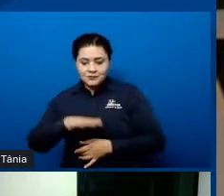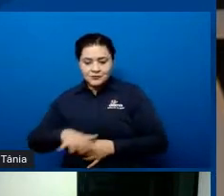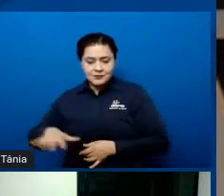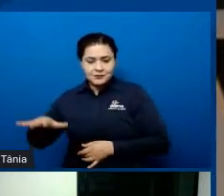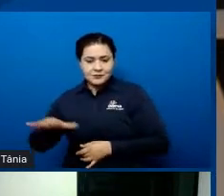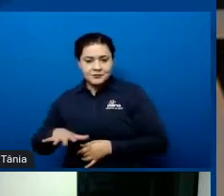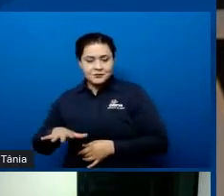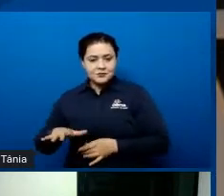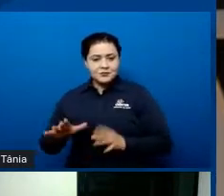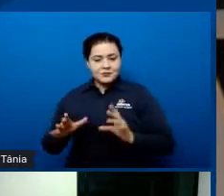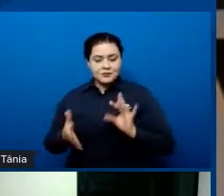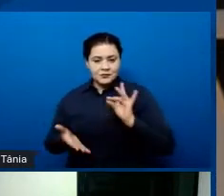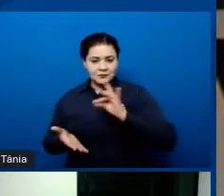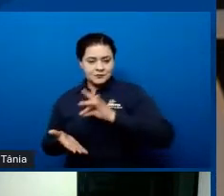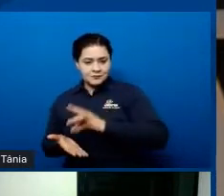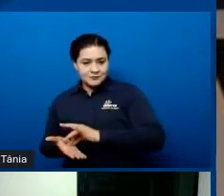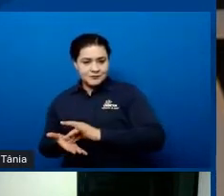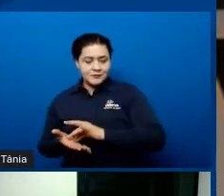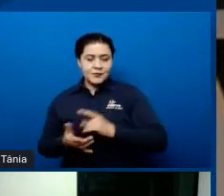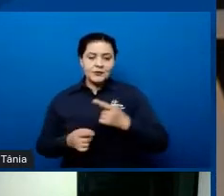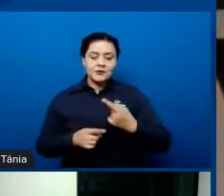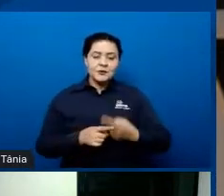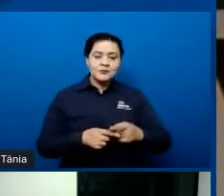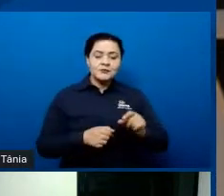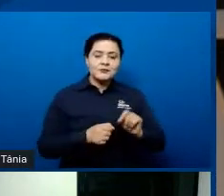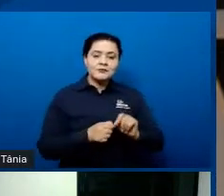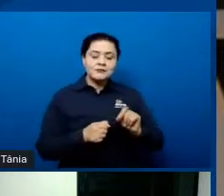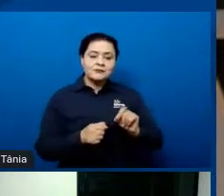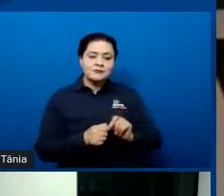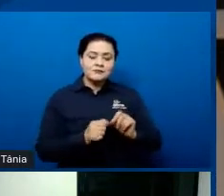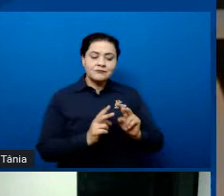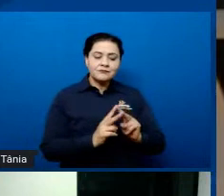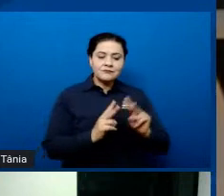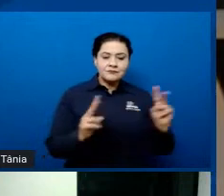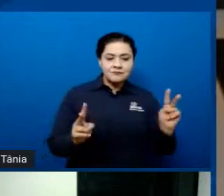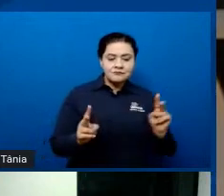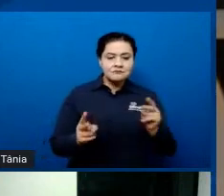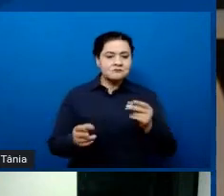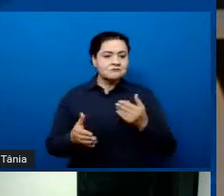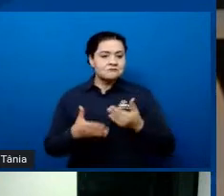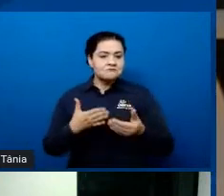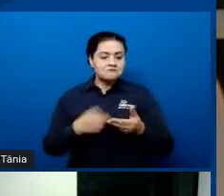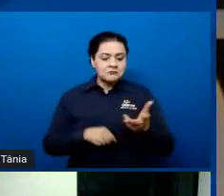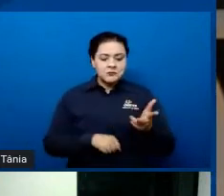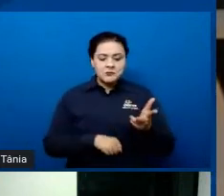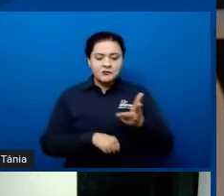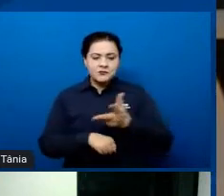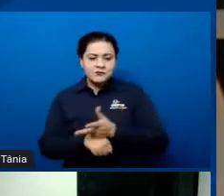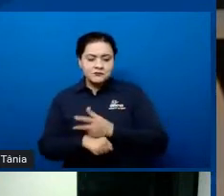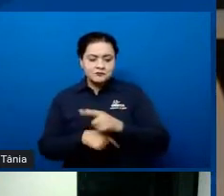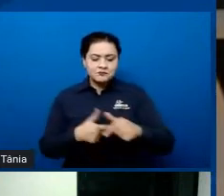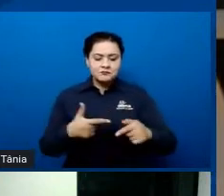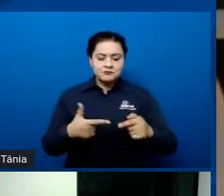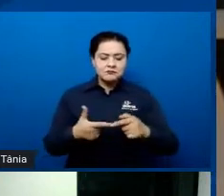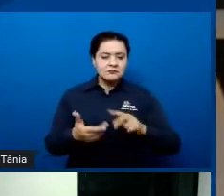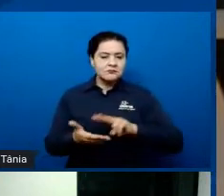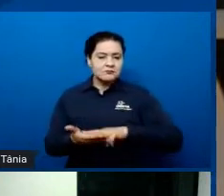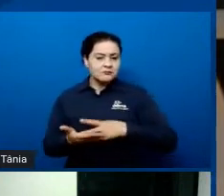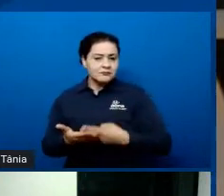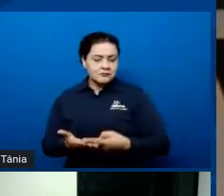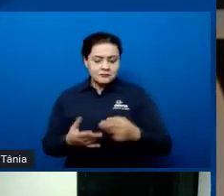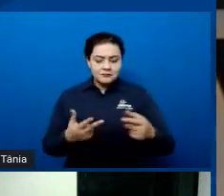um jogo, seja ele um 3D, seja ele um vídeo, seja ele uma tradução, né?